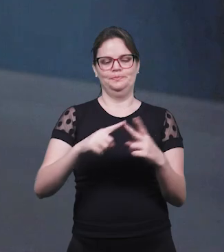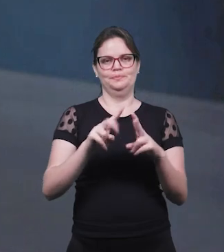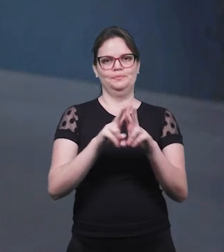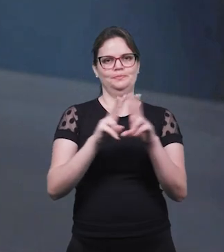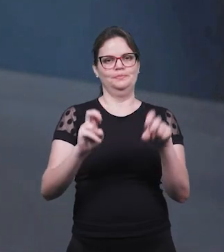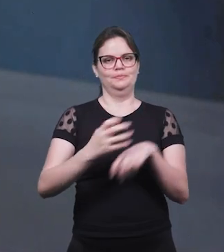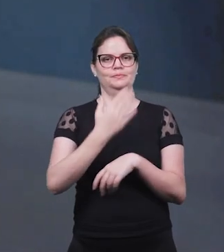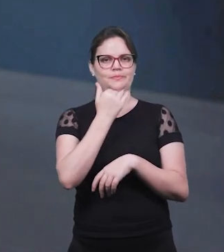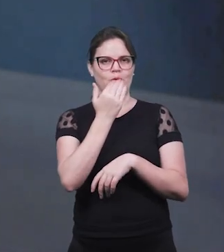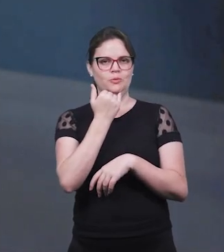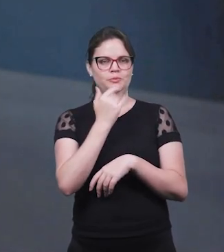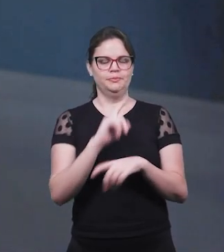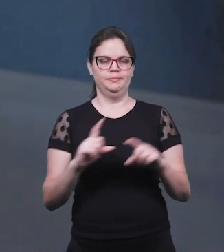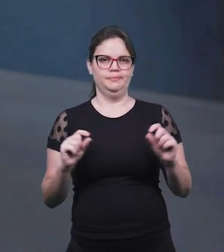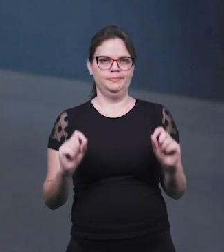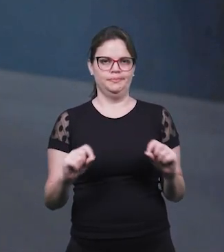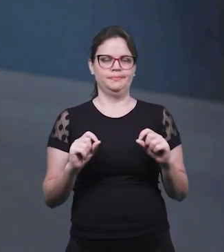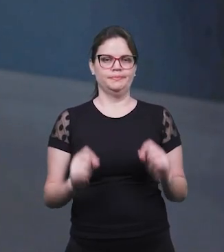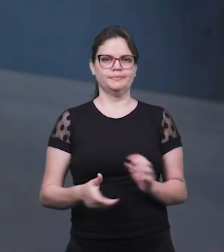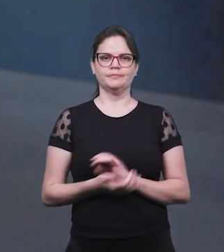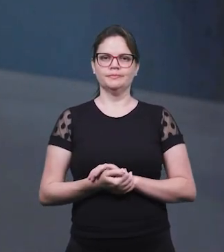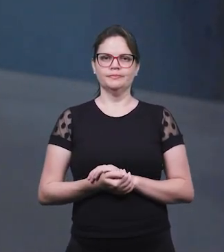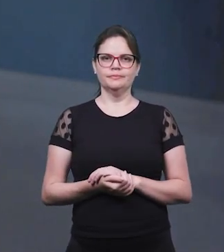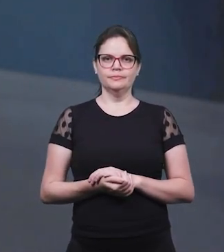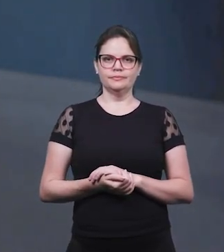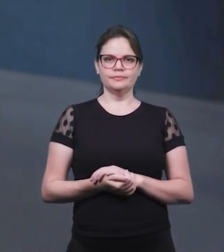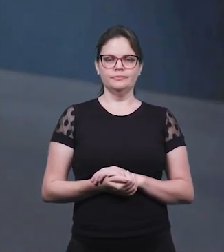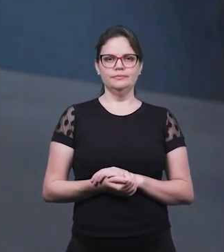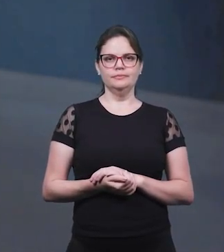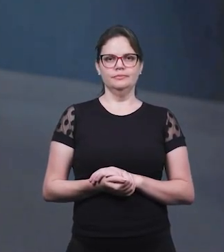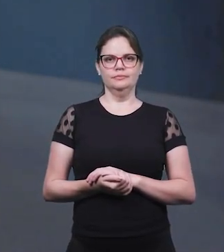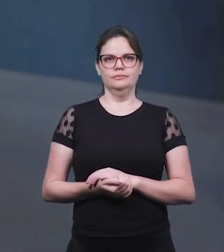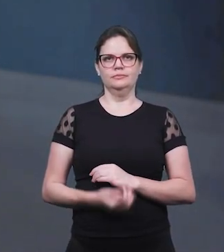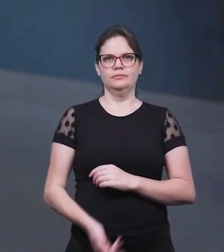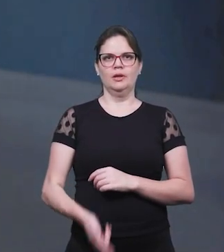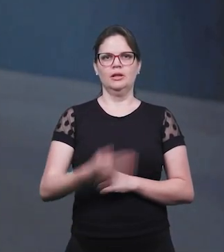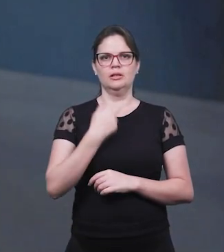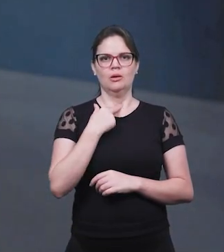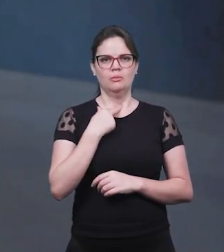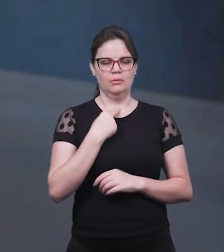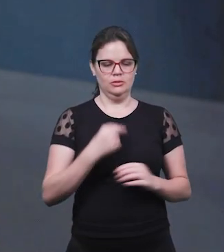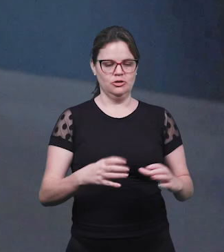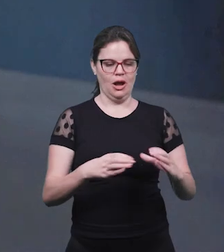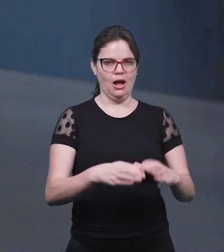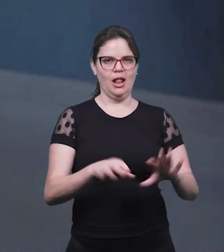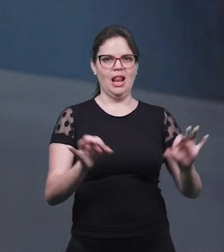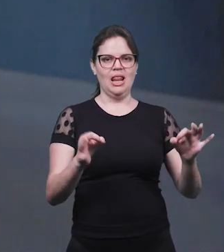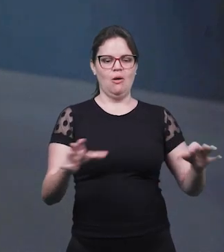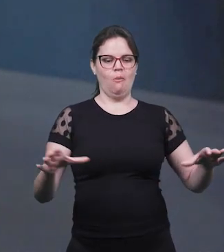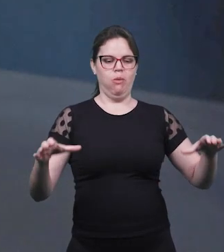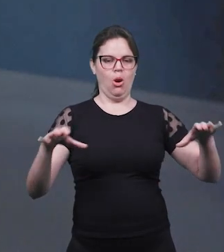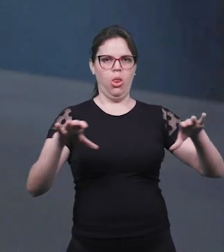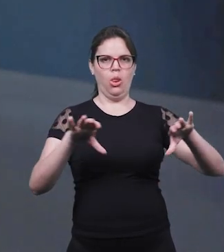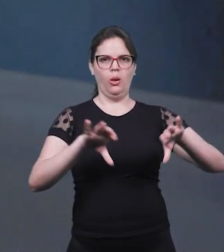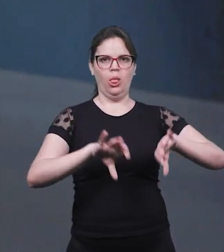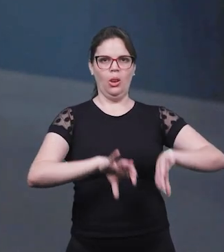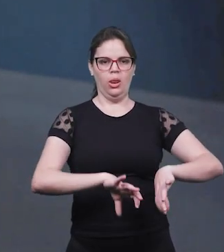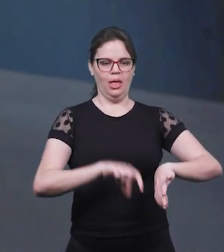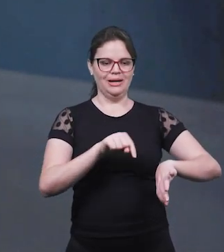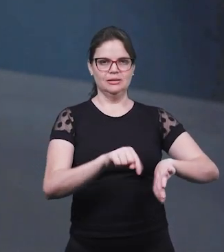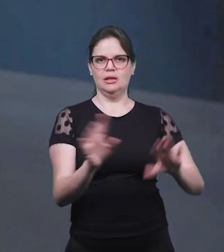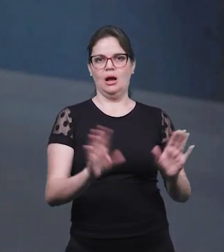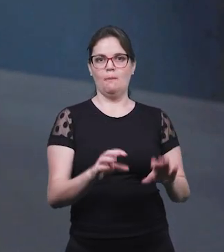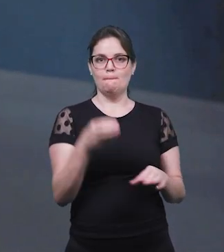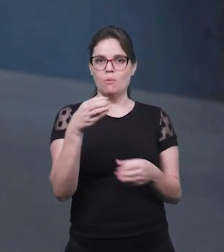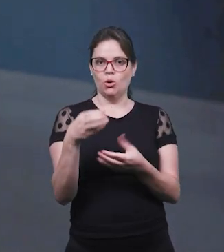à alimentação, não se deve deixar a ração à vontade. Tem que ser feito arraçoamento. Eu